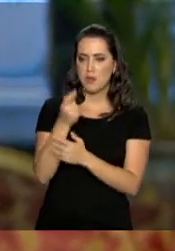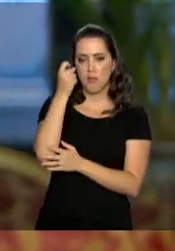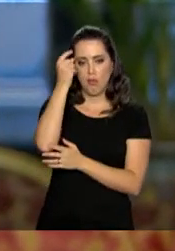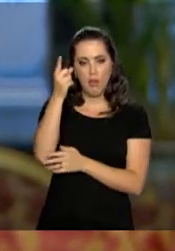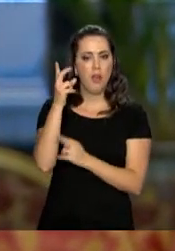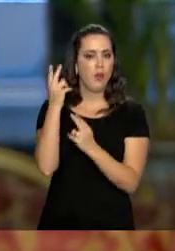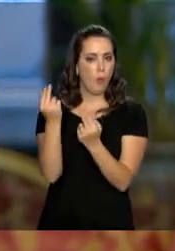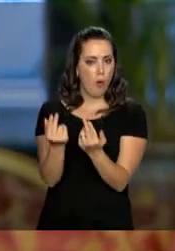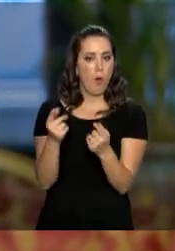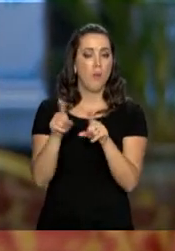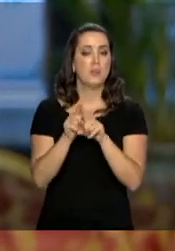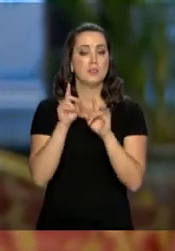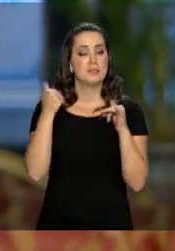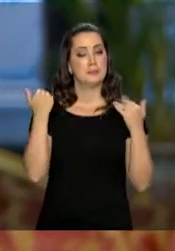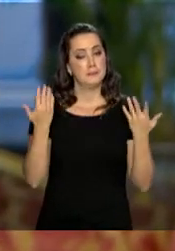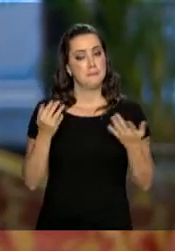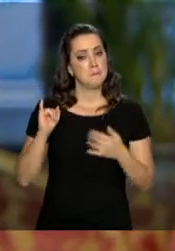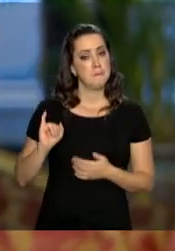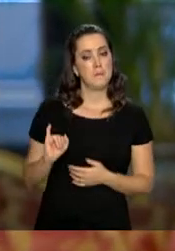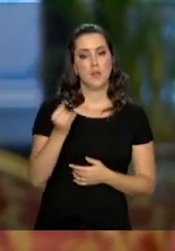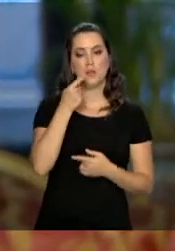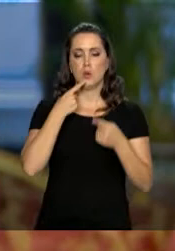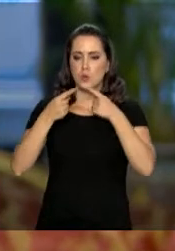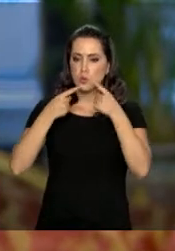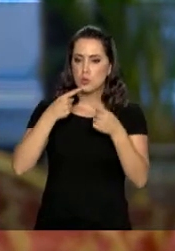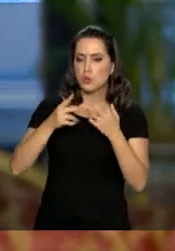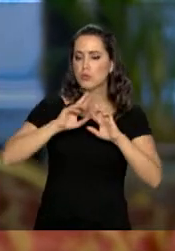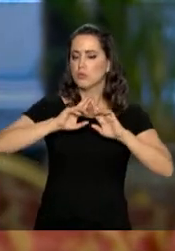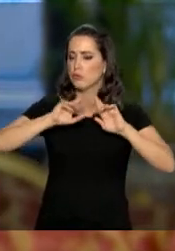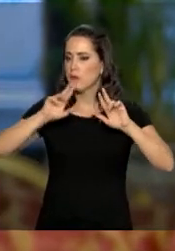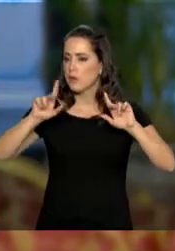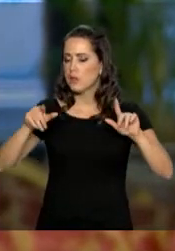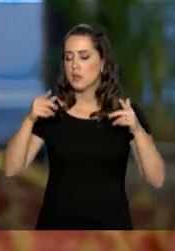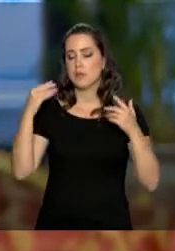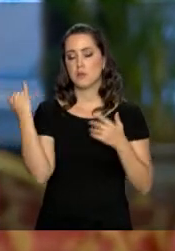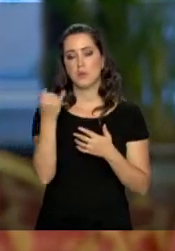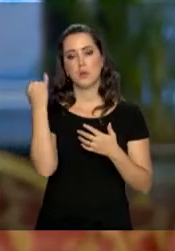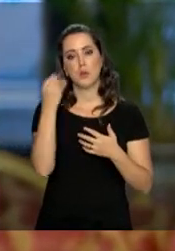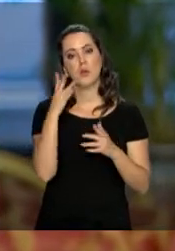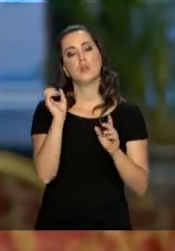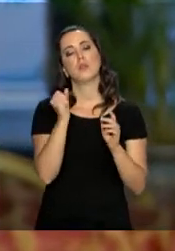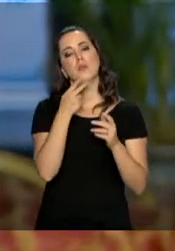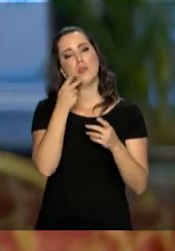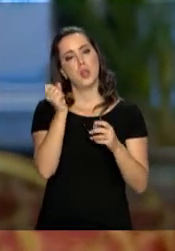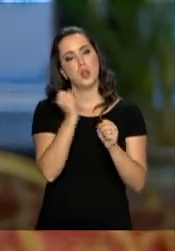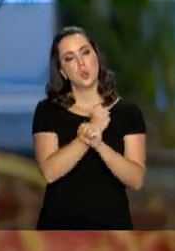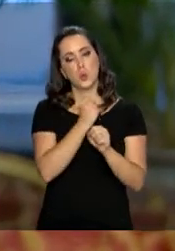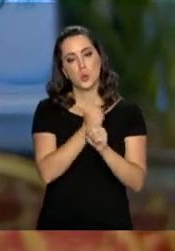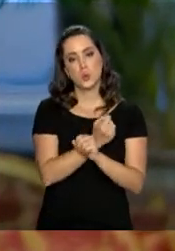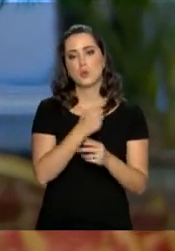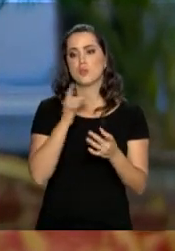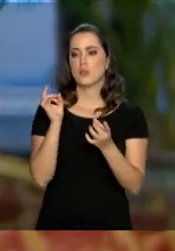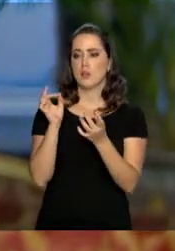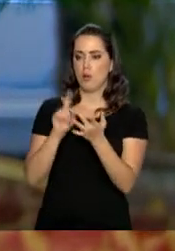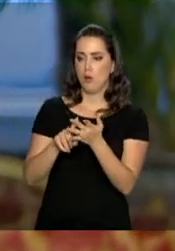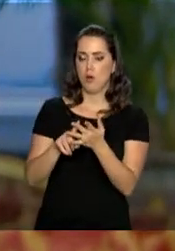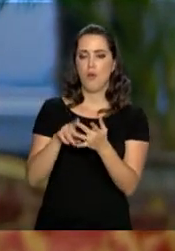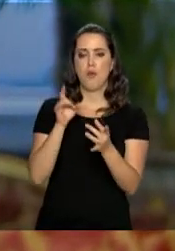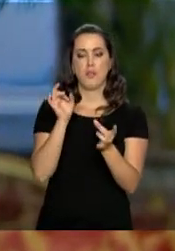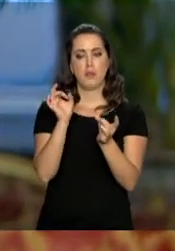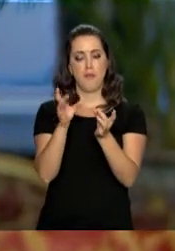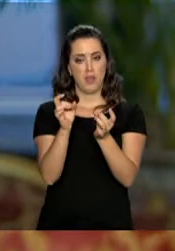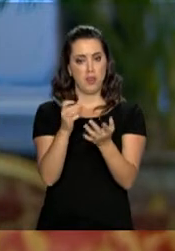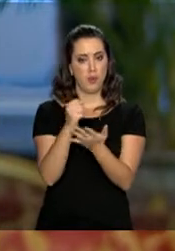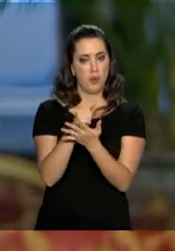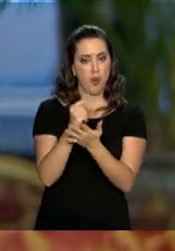E nesta oportunidade discutir-se-ão teses também importantes da infraestrutura, dos negócios, etc., dos